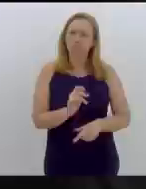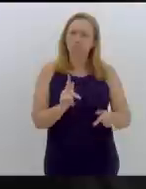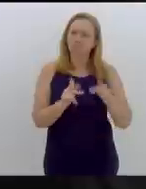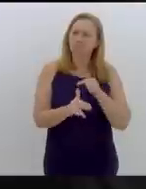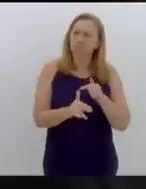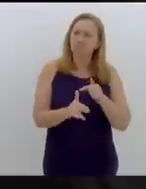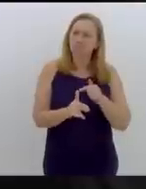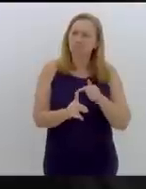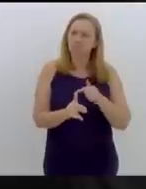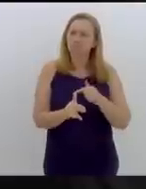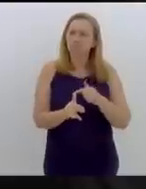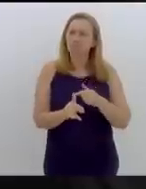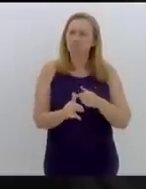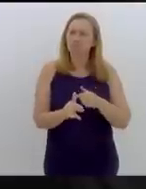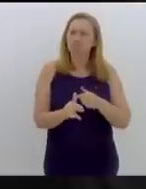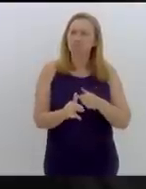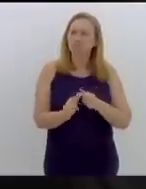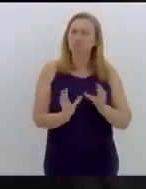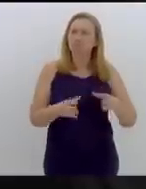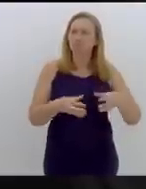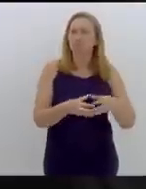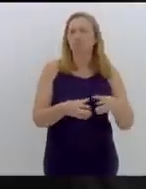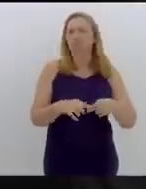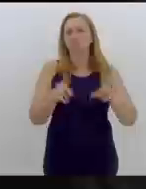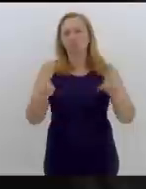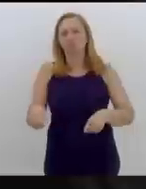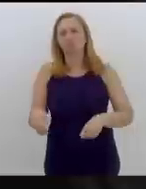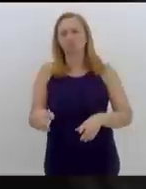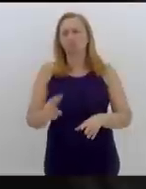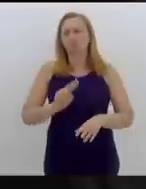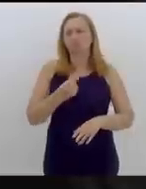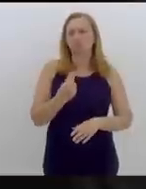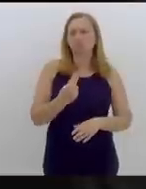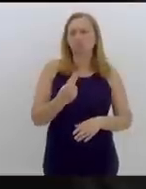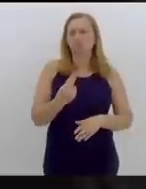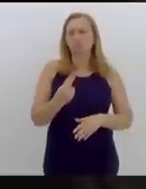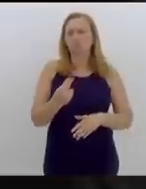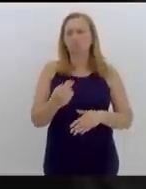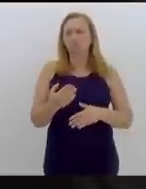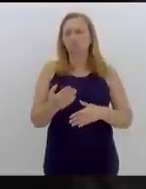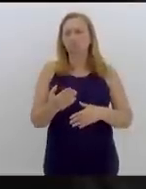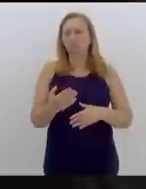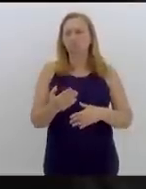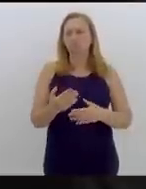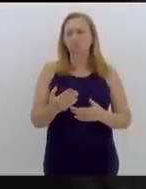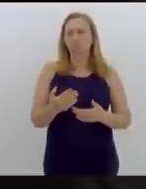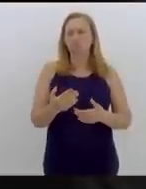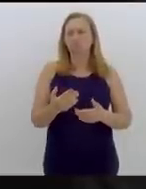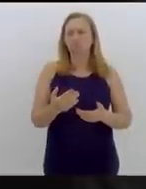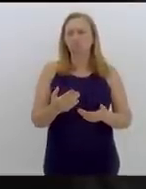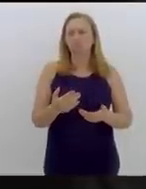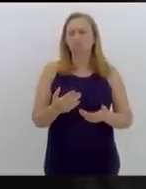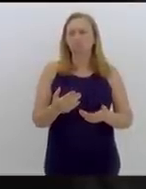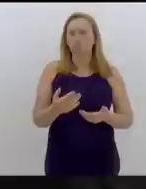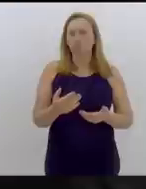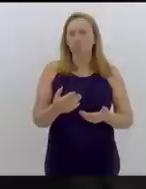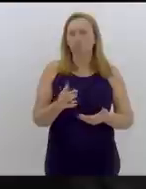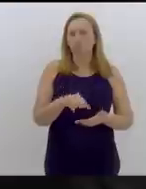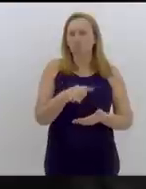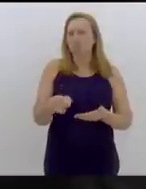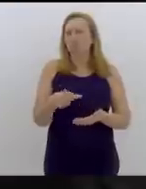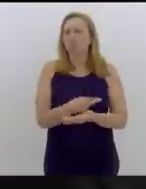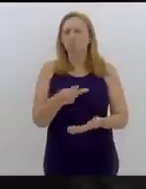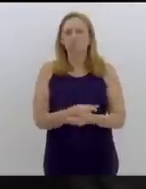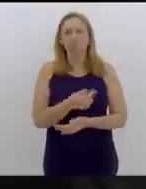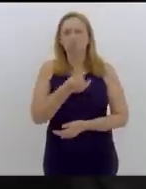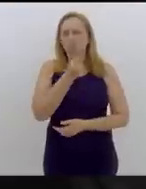da com a diligência da comissão de servidores ou do mandato de qualquer um de nós aqui para passar por cima de erros não tem nenhum